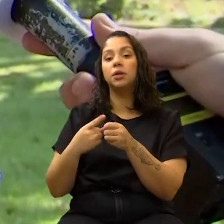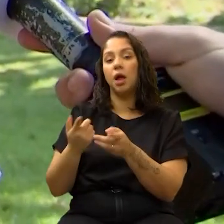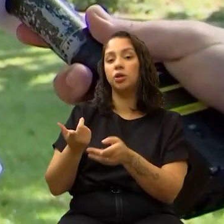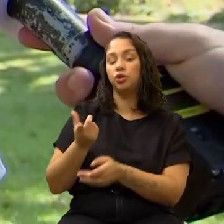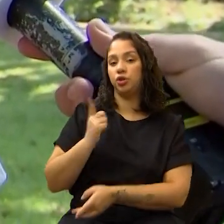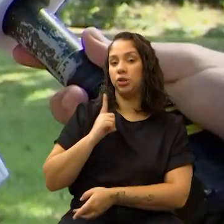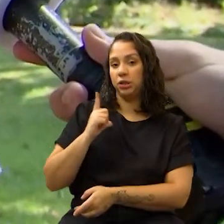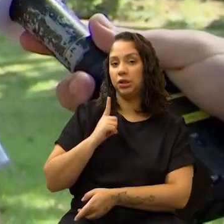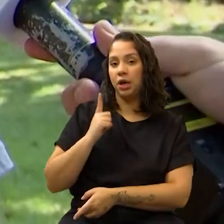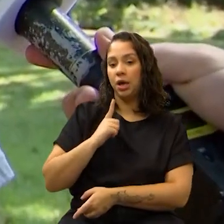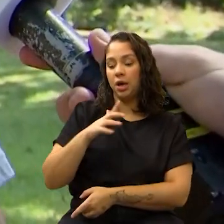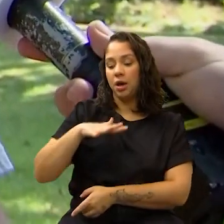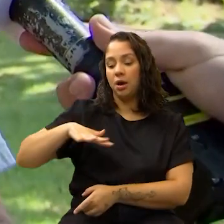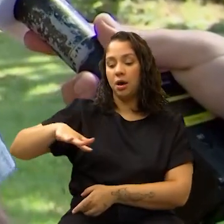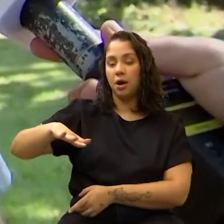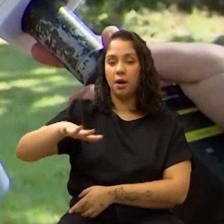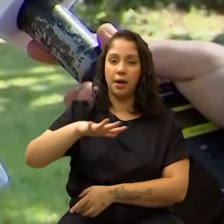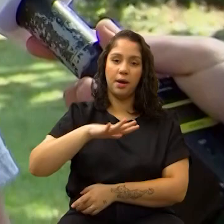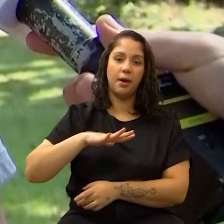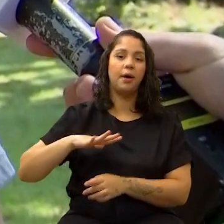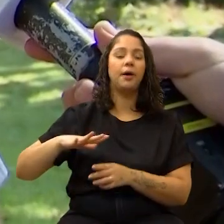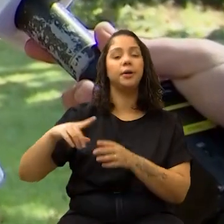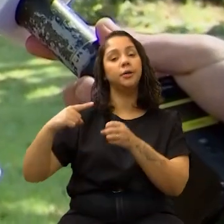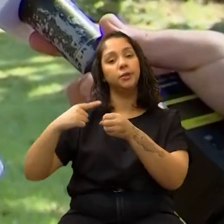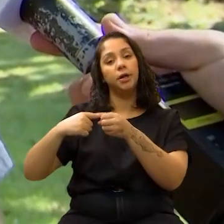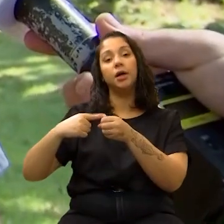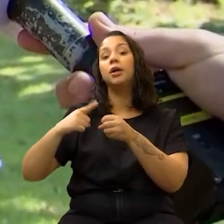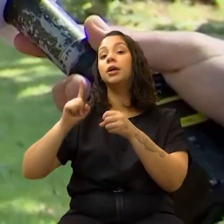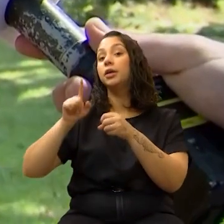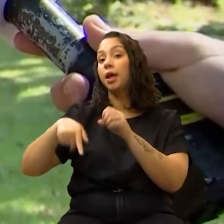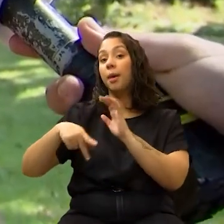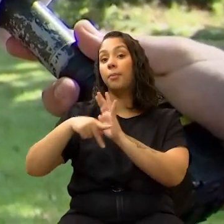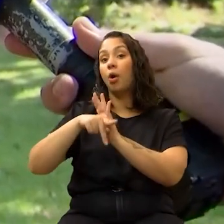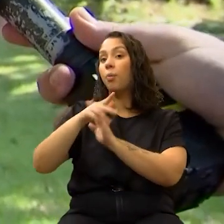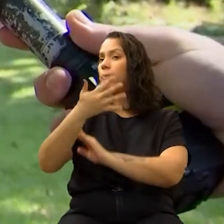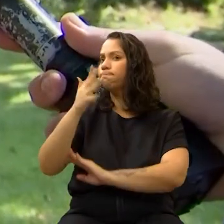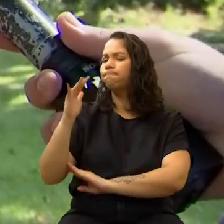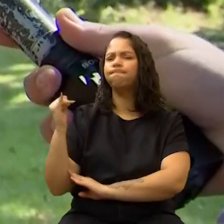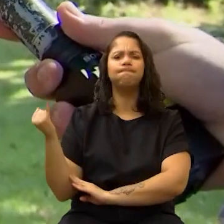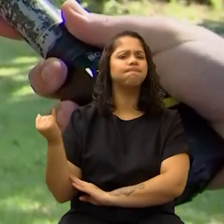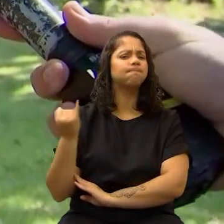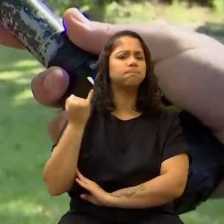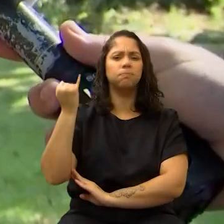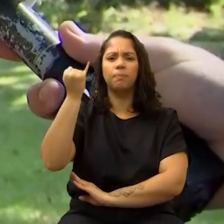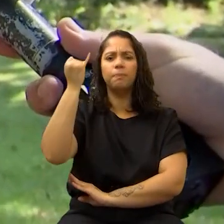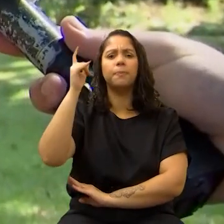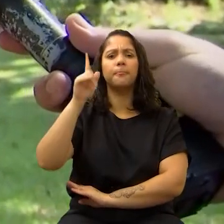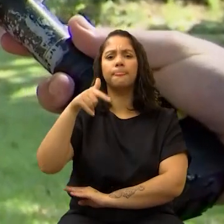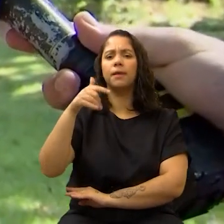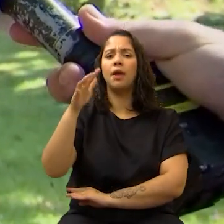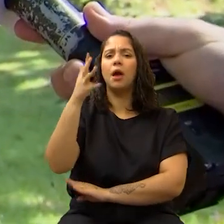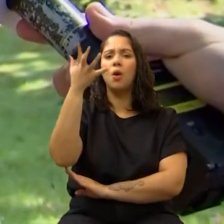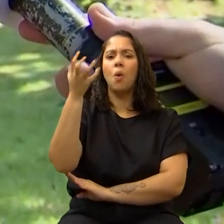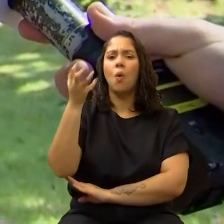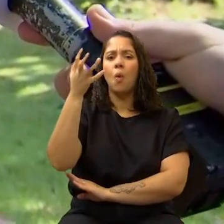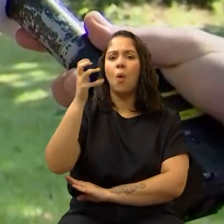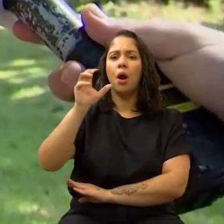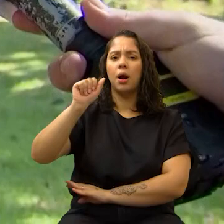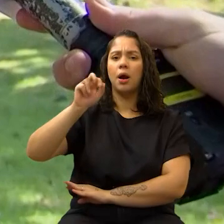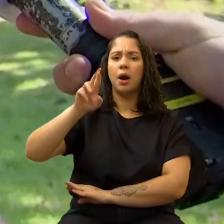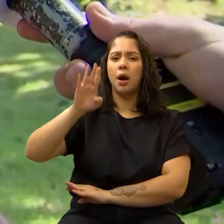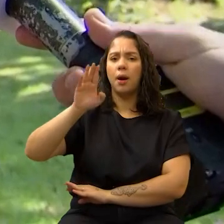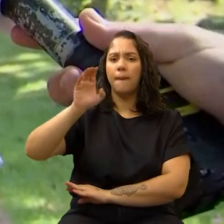urbana ou uma árvore num espaço urbano tem, que é uma questão ambiental fundamental, né?